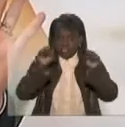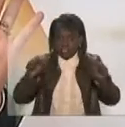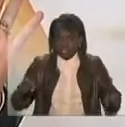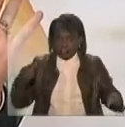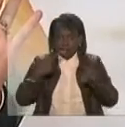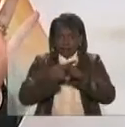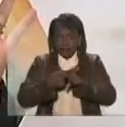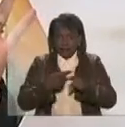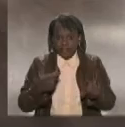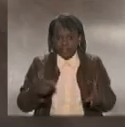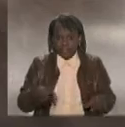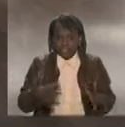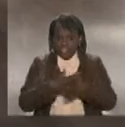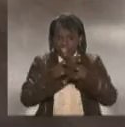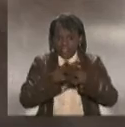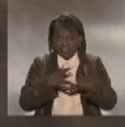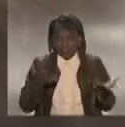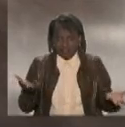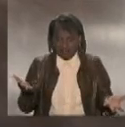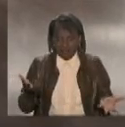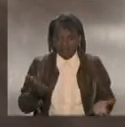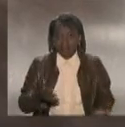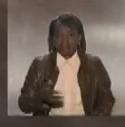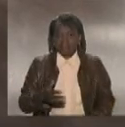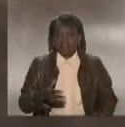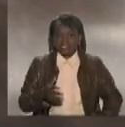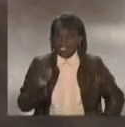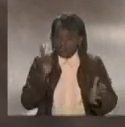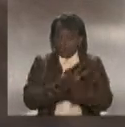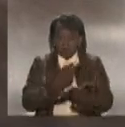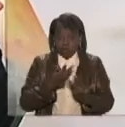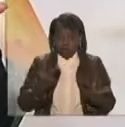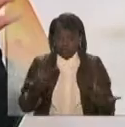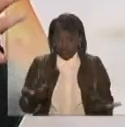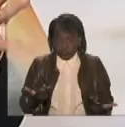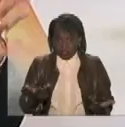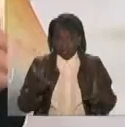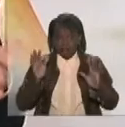no sistema, né? Alguma coisa